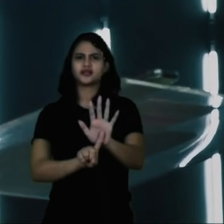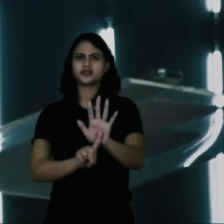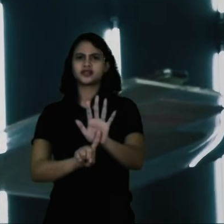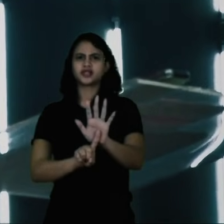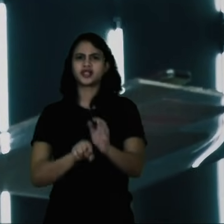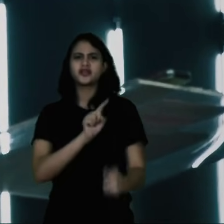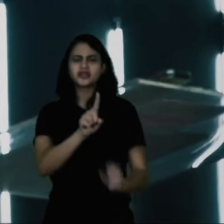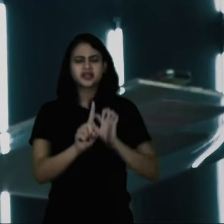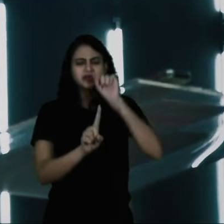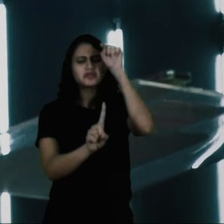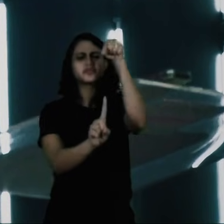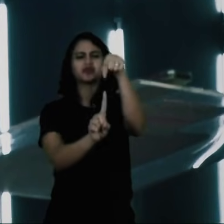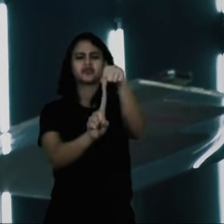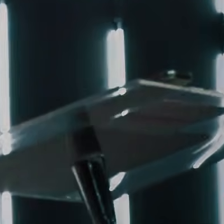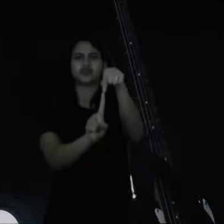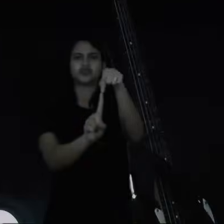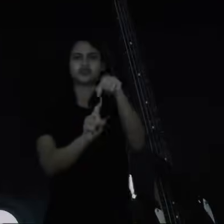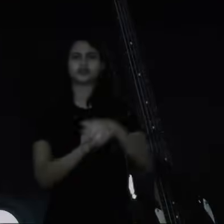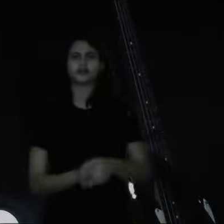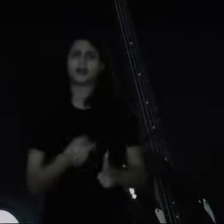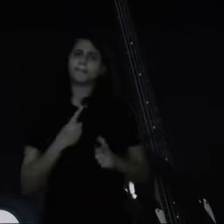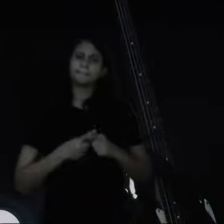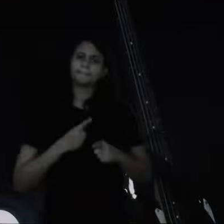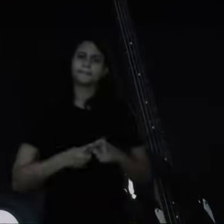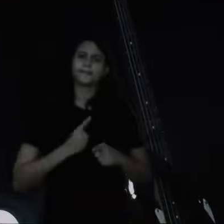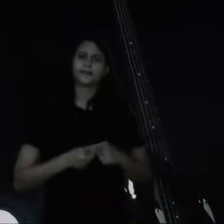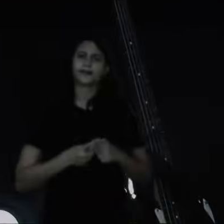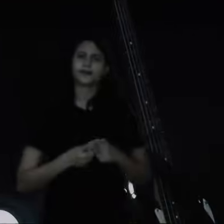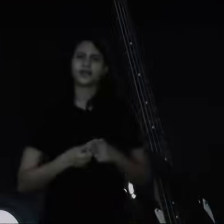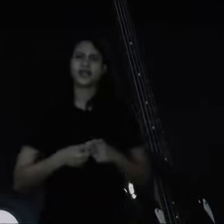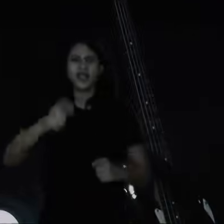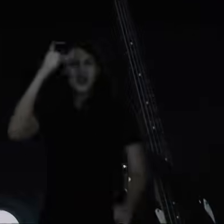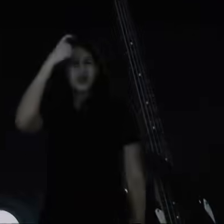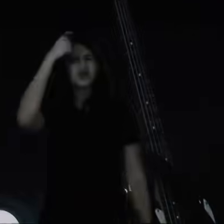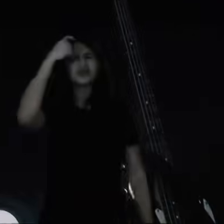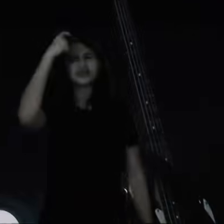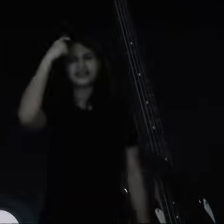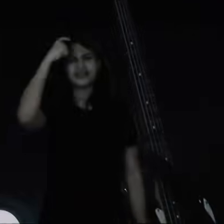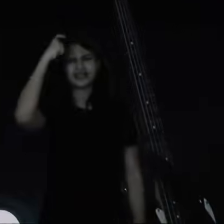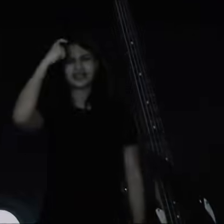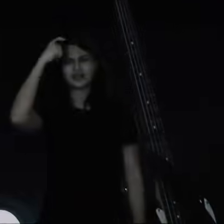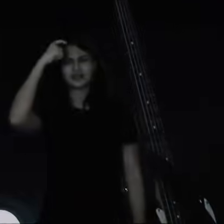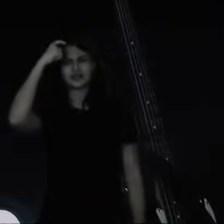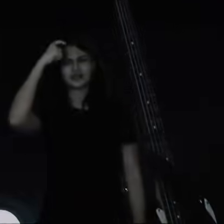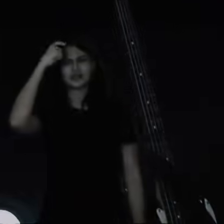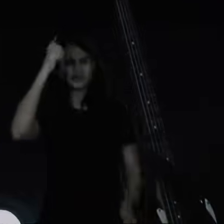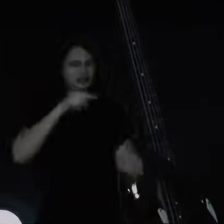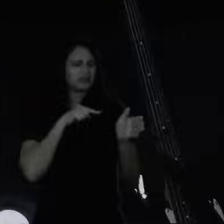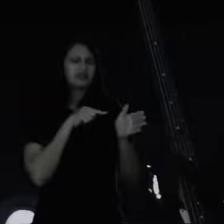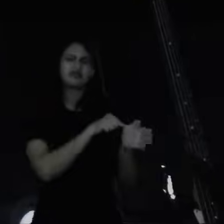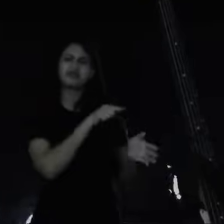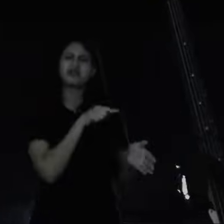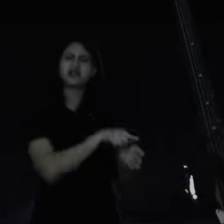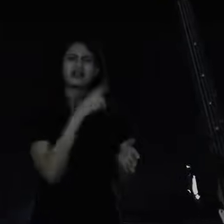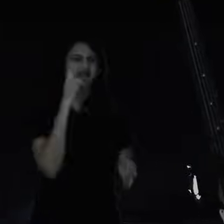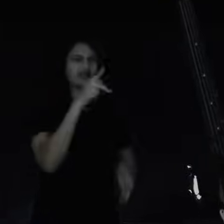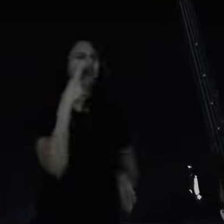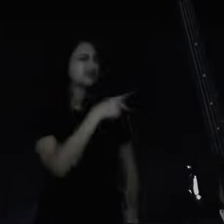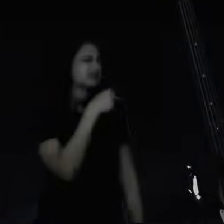único. Porque geralmente é isso que o diabo tenta colocar. Isso acontece comigo,